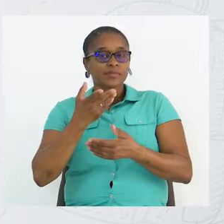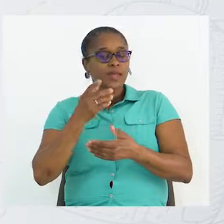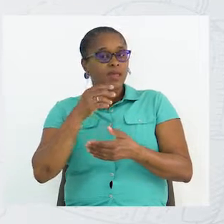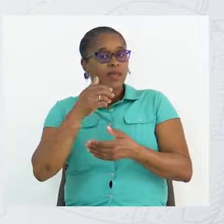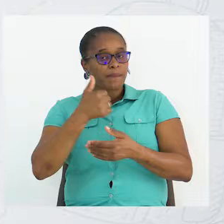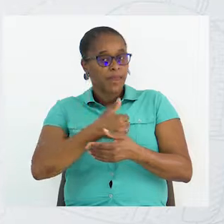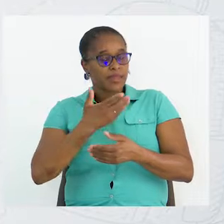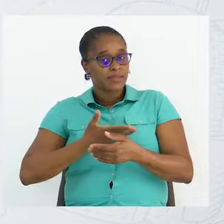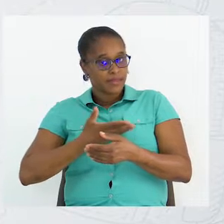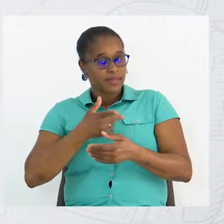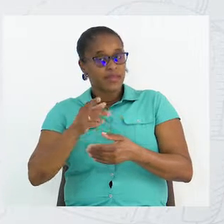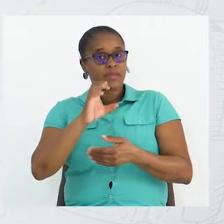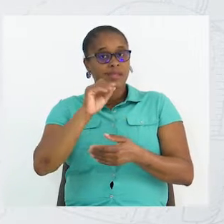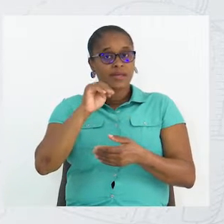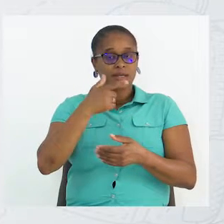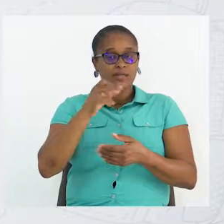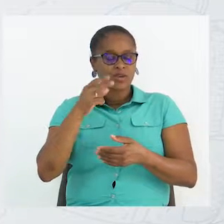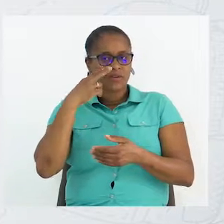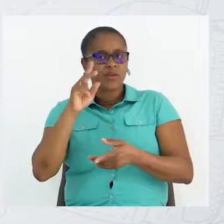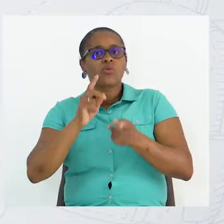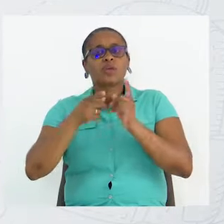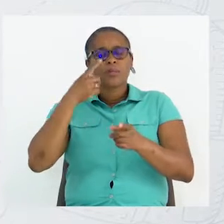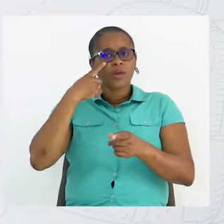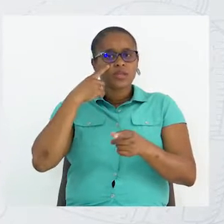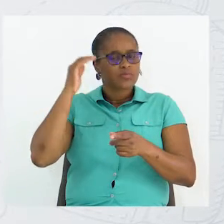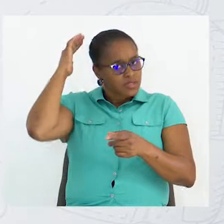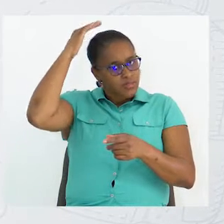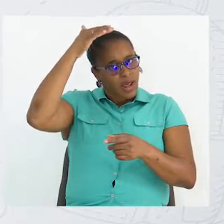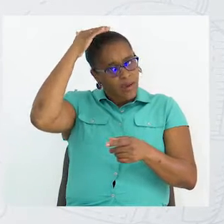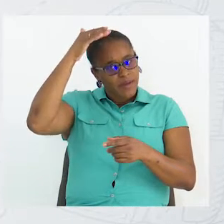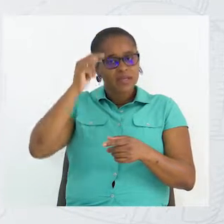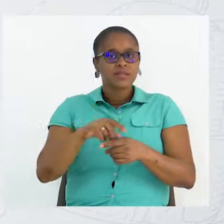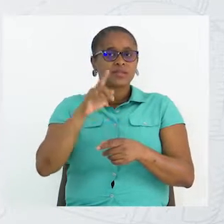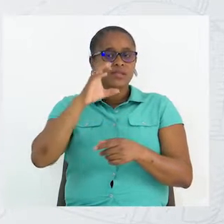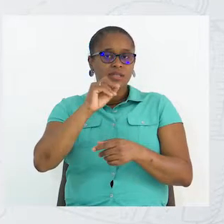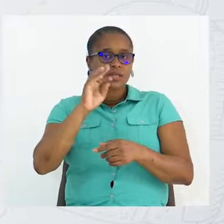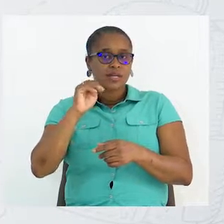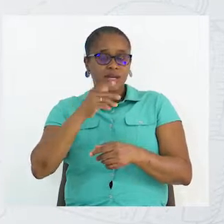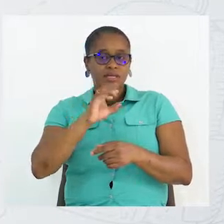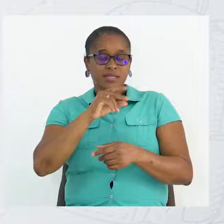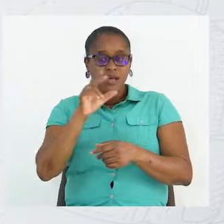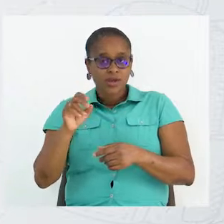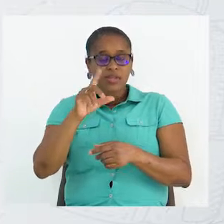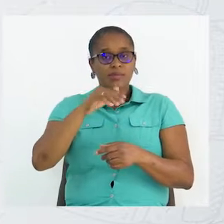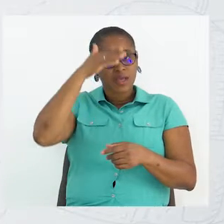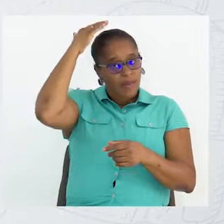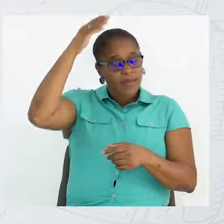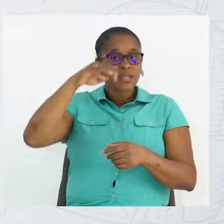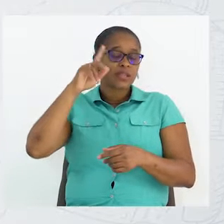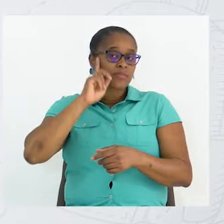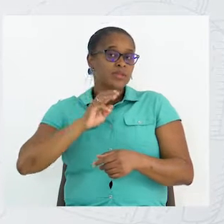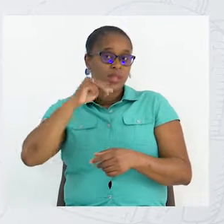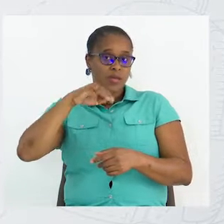Cascão. Corações, e também por cima da cabeça da Mônica, também ali um símbolo. Então, metáforas visuais